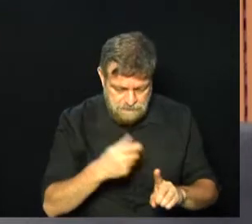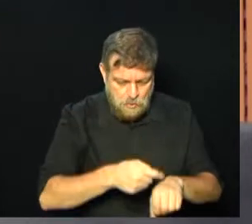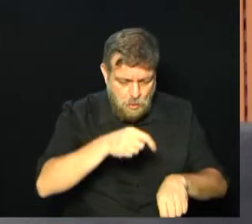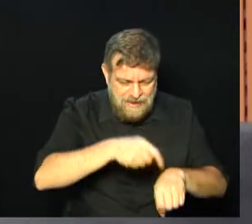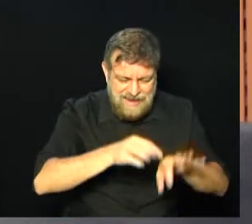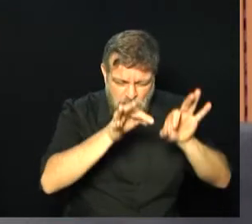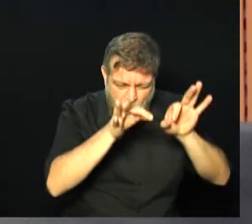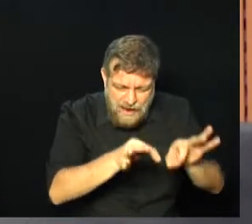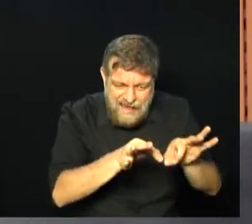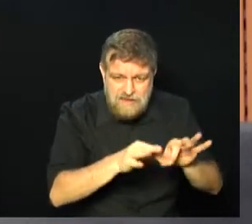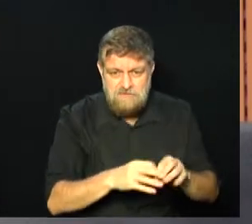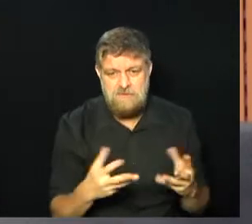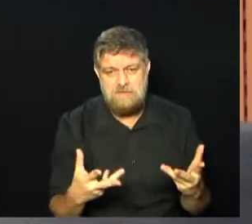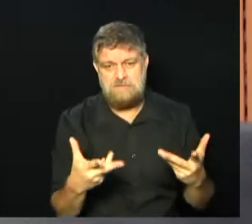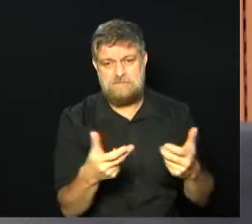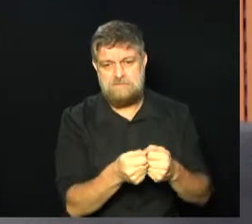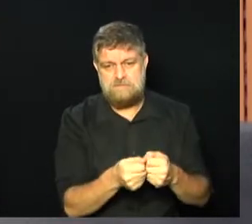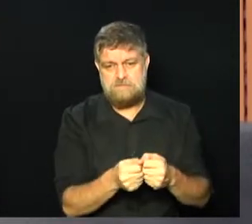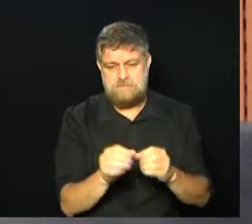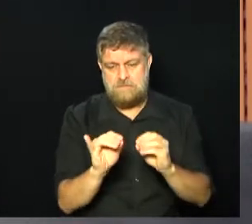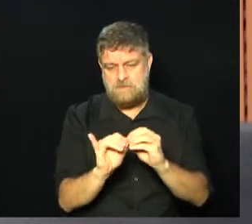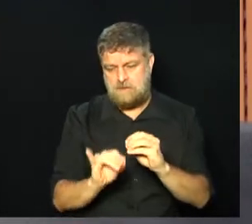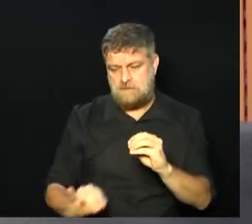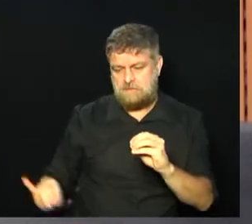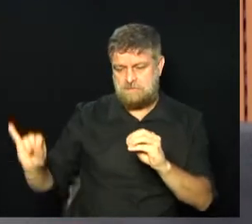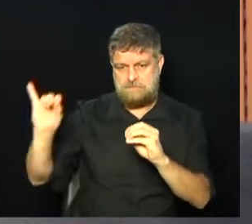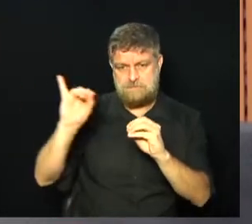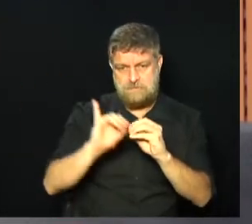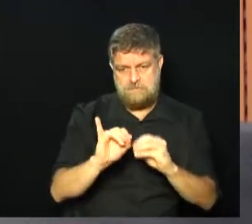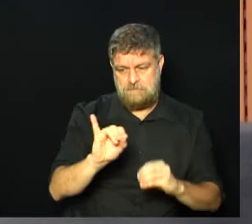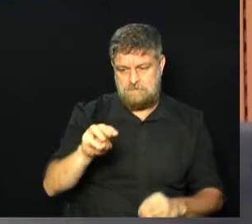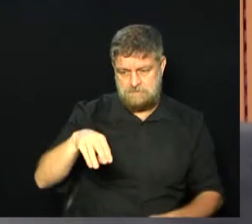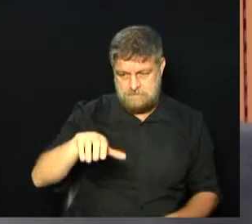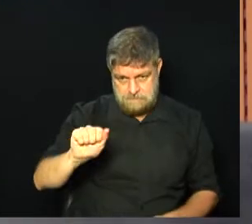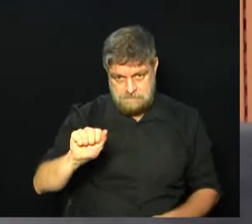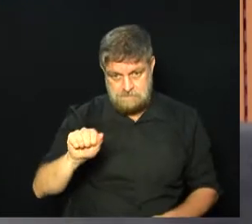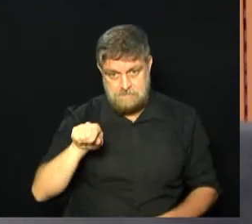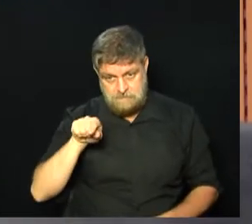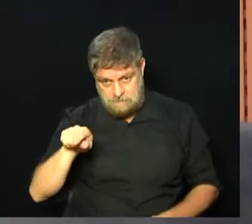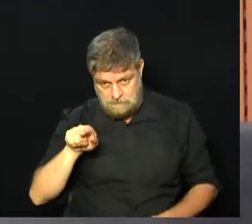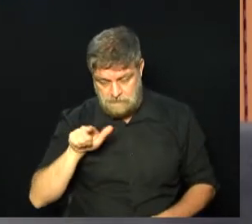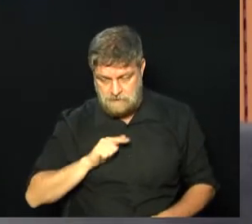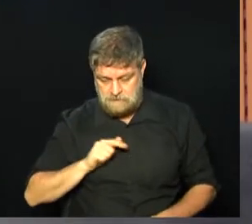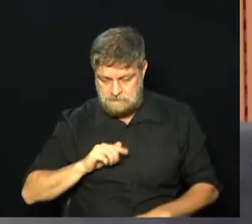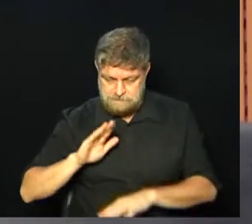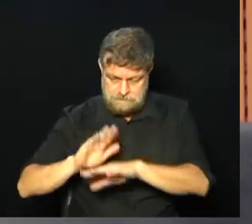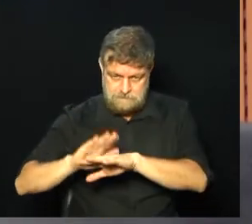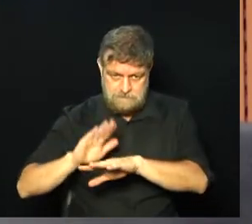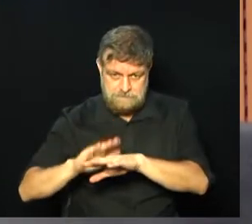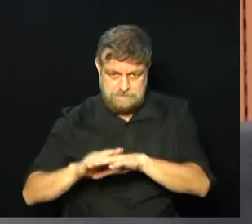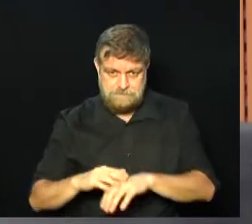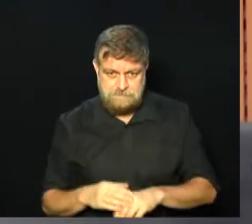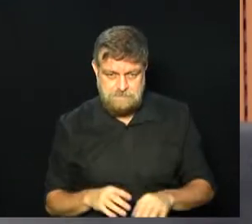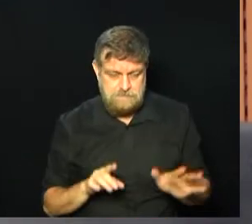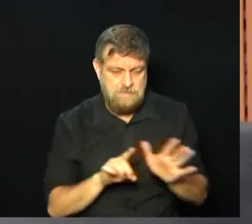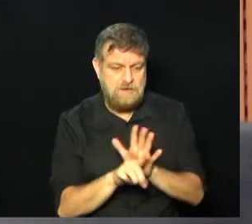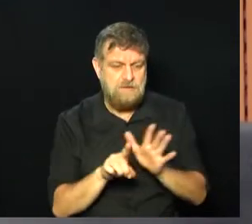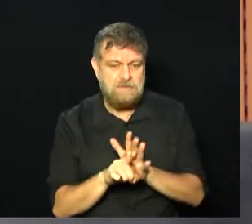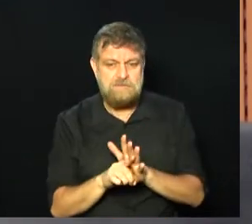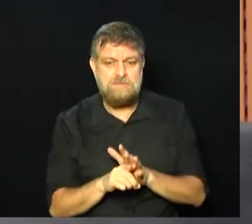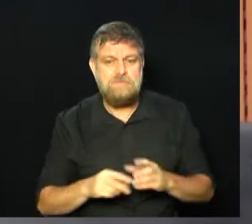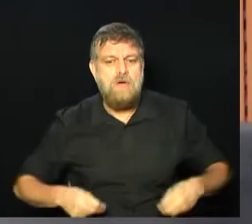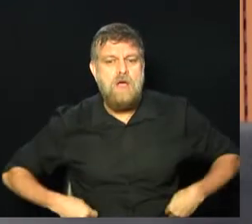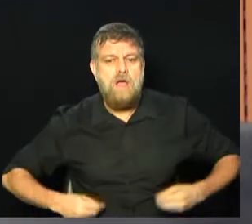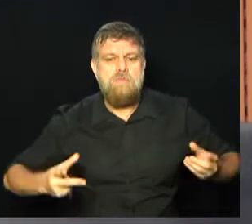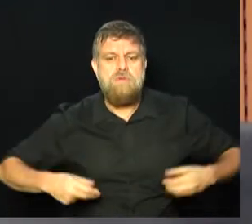foi fantástico. Foi feito aqui pela IMA. Eu preciso colocar isso aí. Muita gente perguntou para mim, prefeito, quantos milhões custou